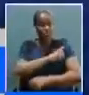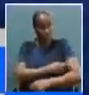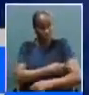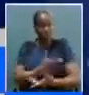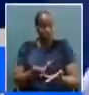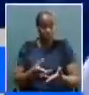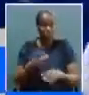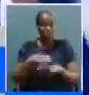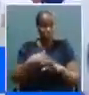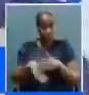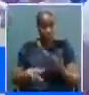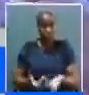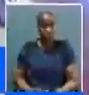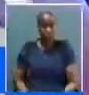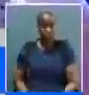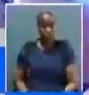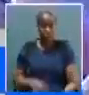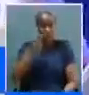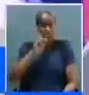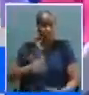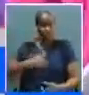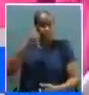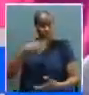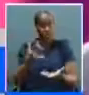realizá-lo. A vencedora